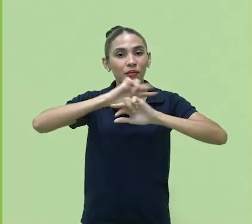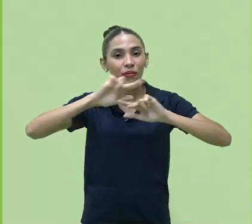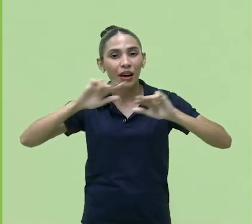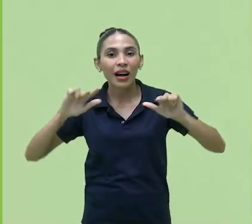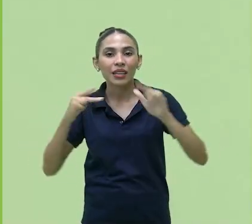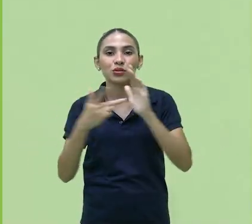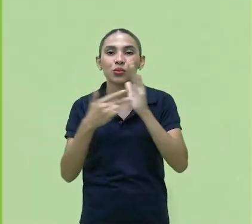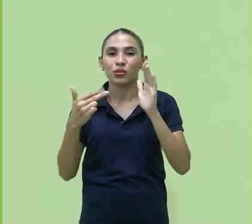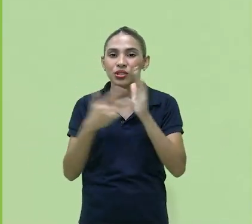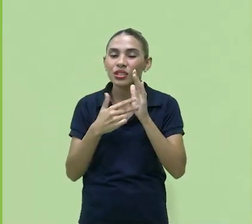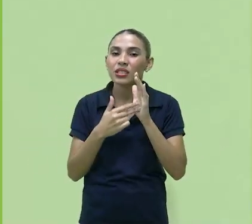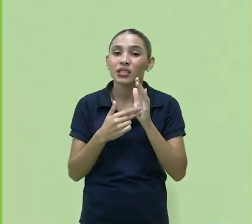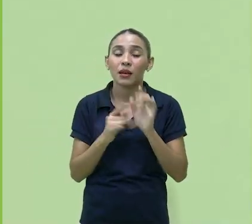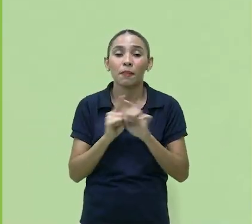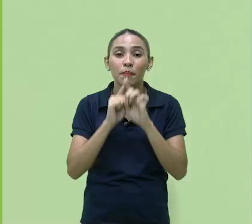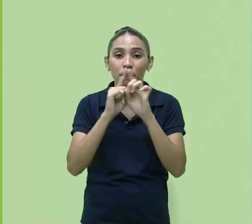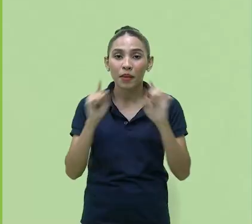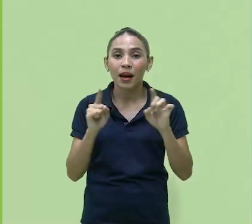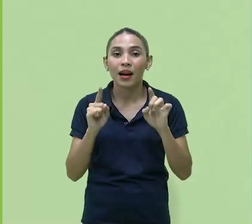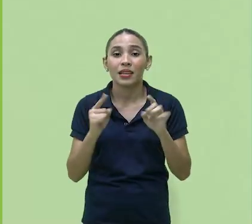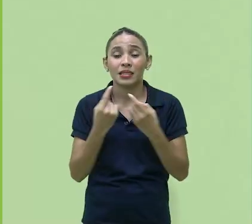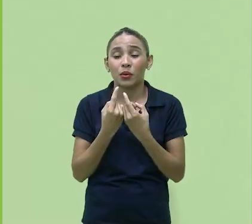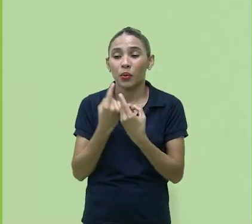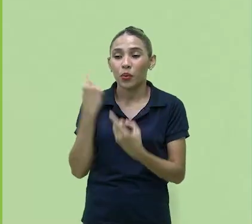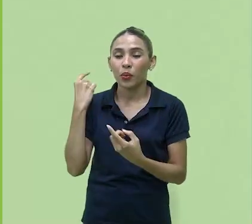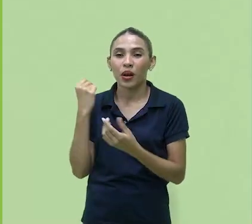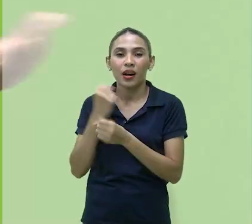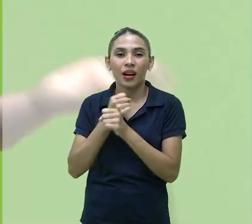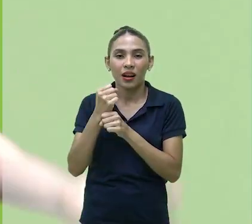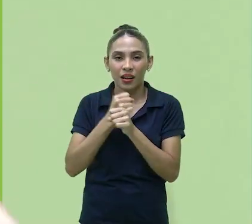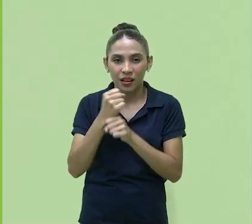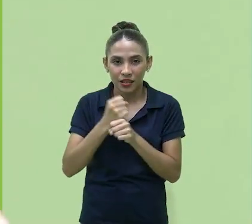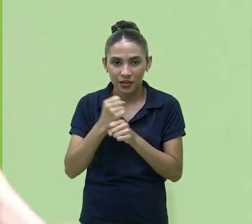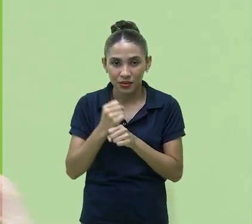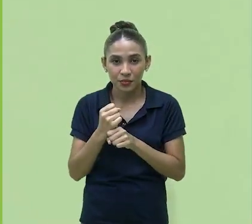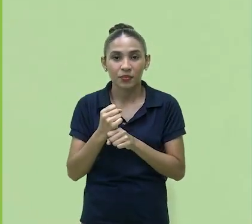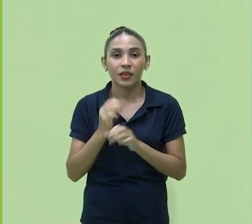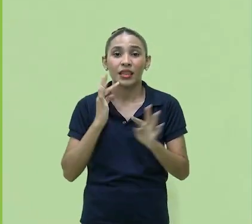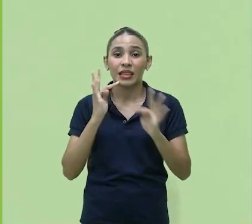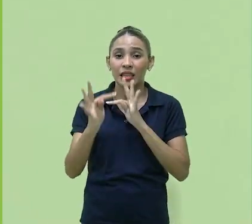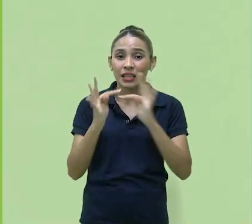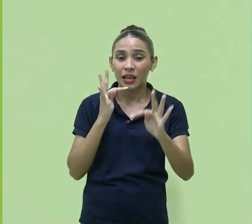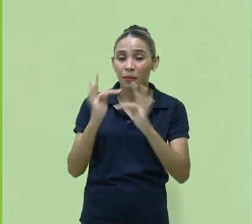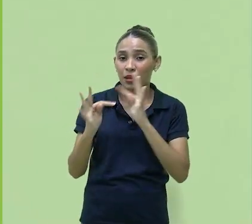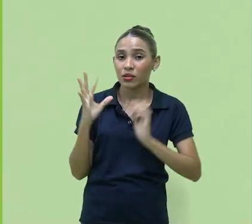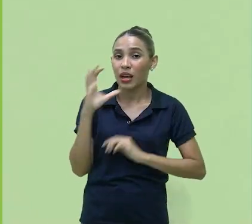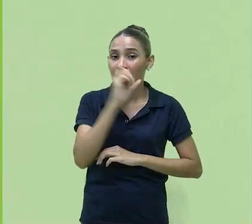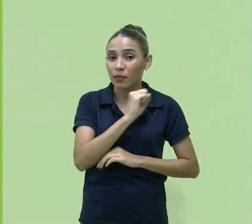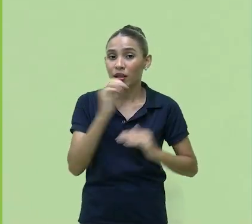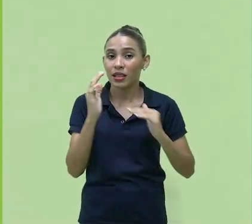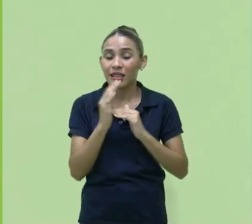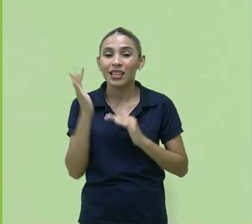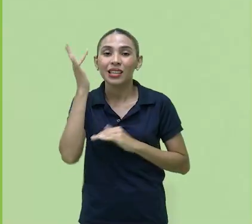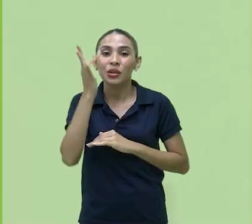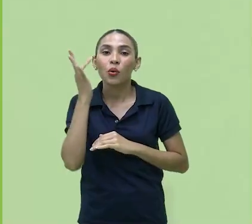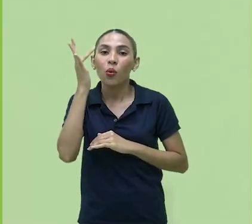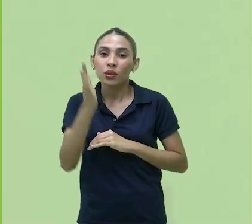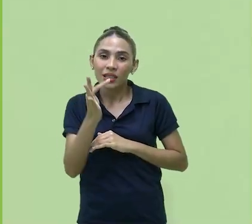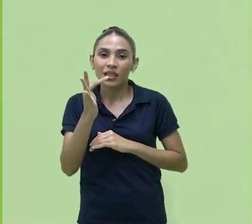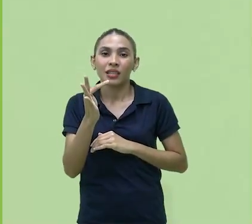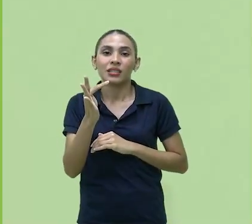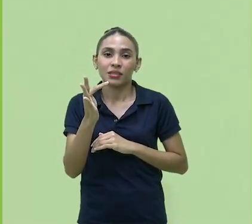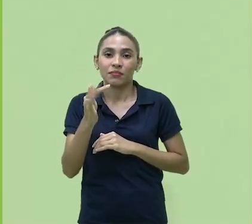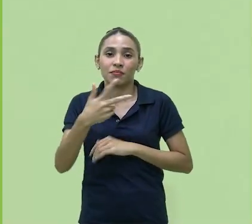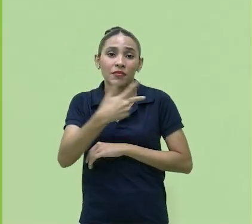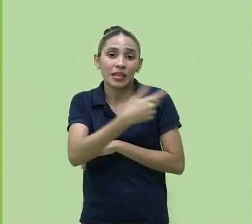aí, mas sua presença é antiga e abrange desde tratamentos milagrosos até teorias conspiratórias